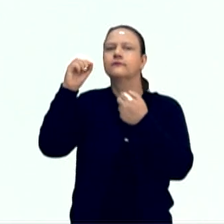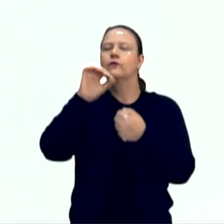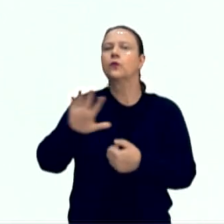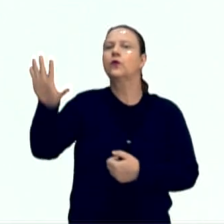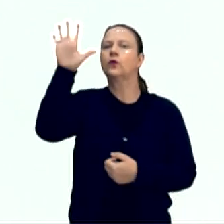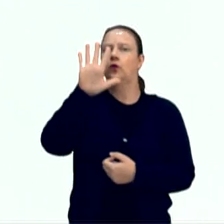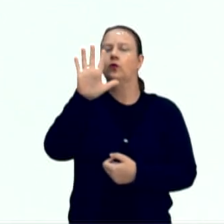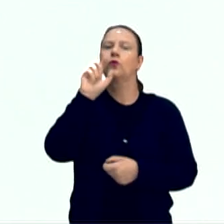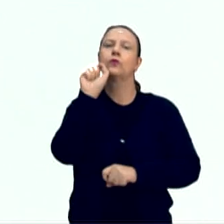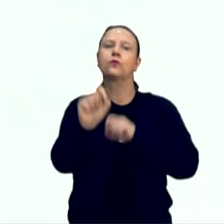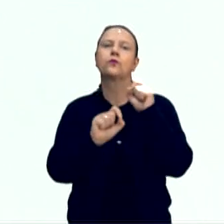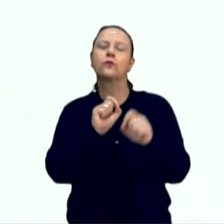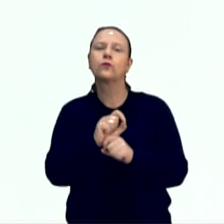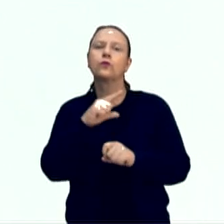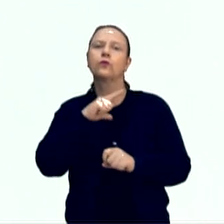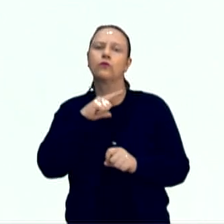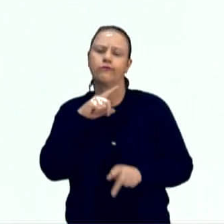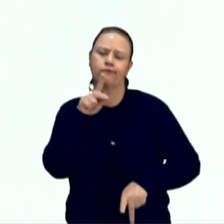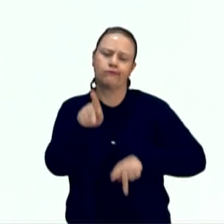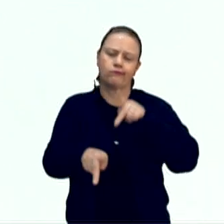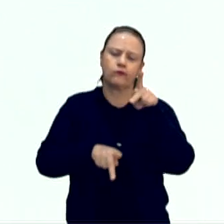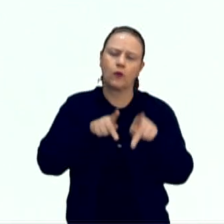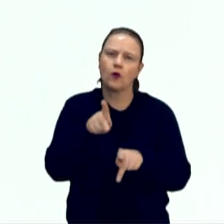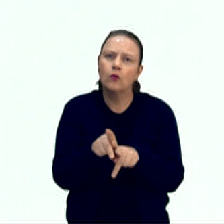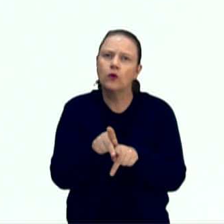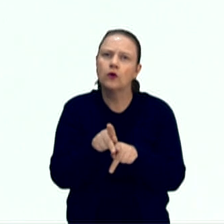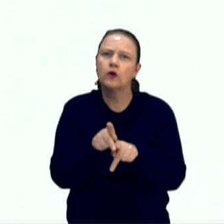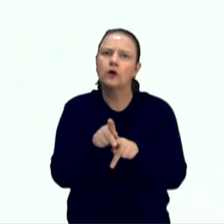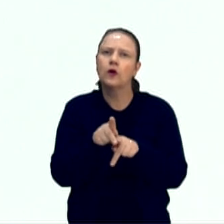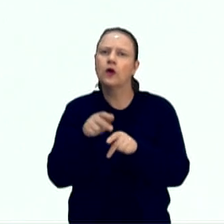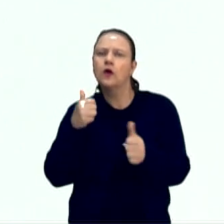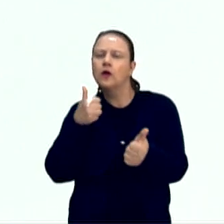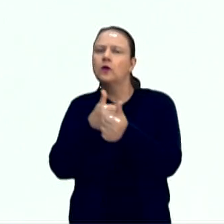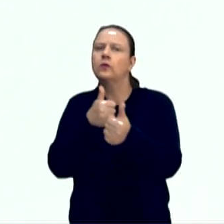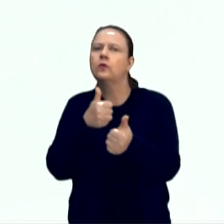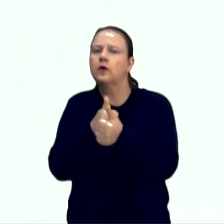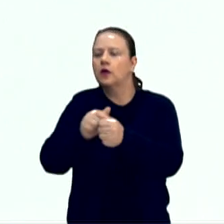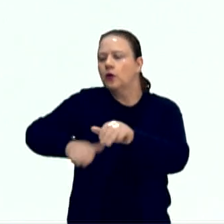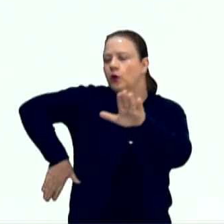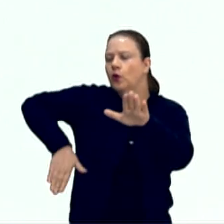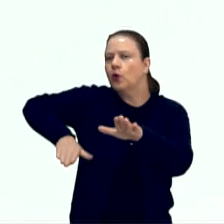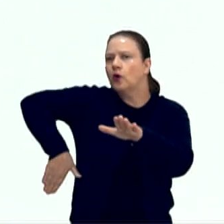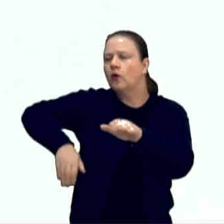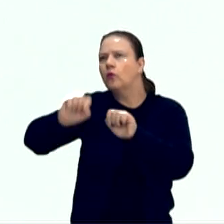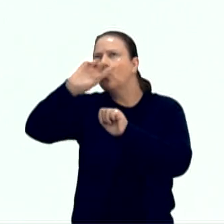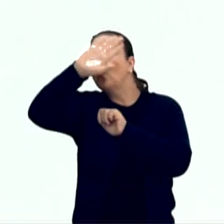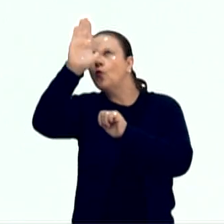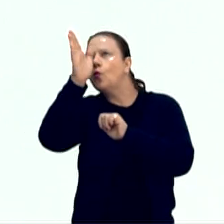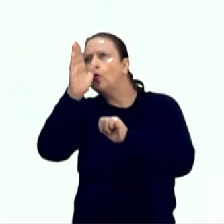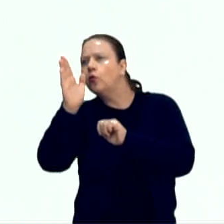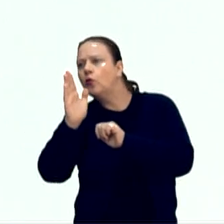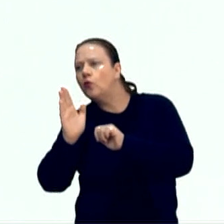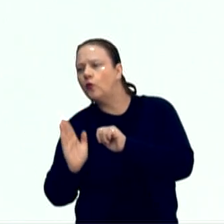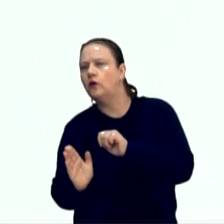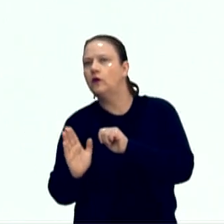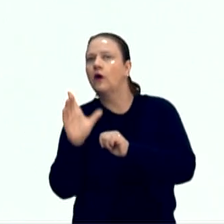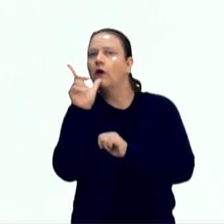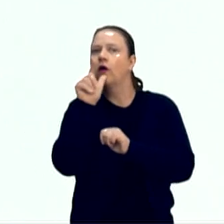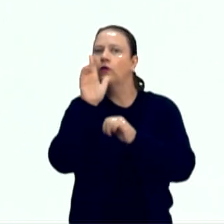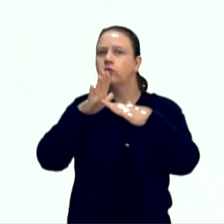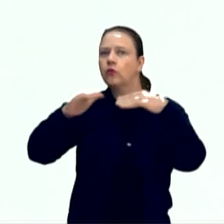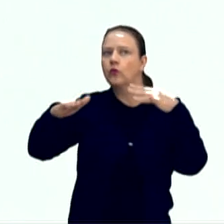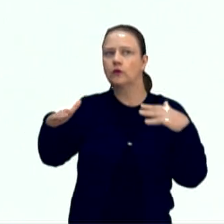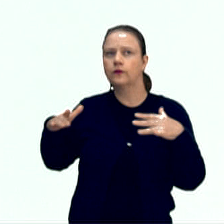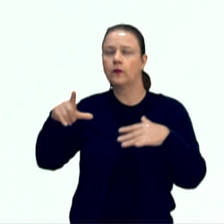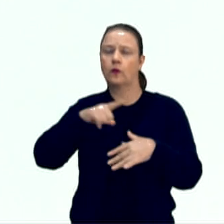uma concentração populacional muito grande na orla litorânea voltada para o Oceano Pacífico. Tá vendo? Essas